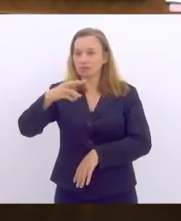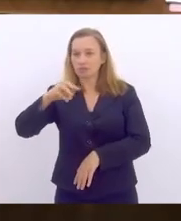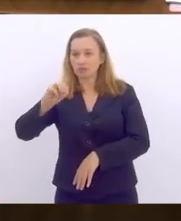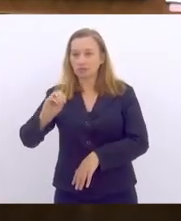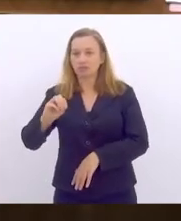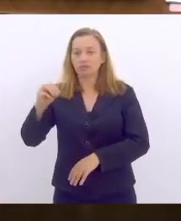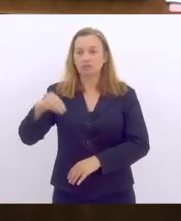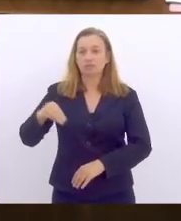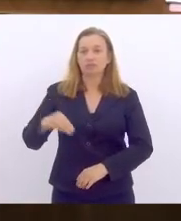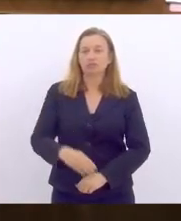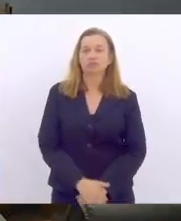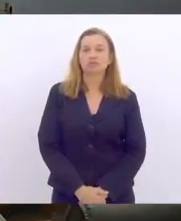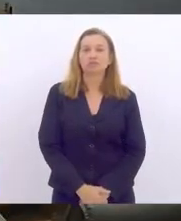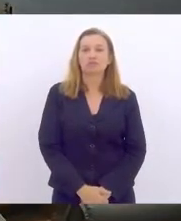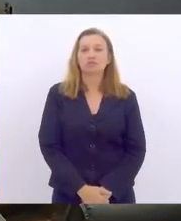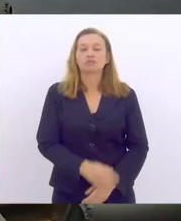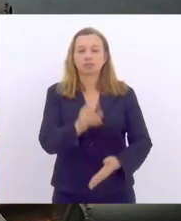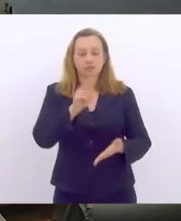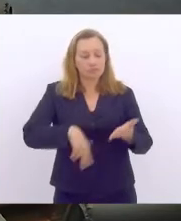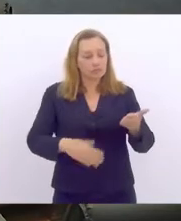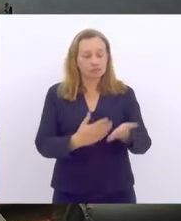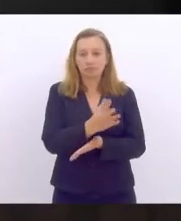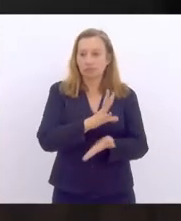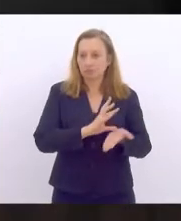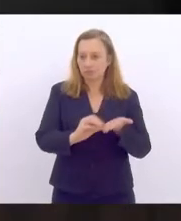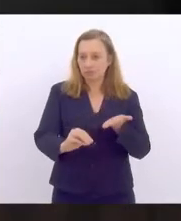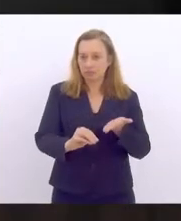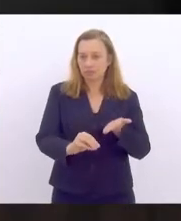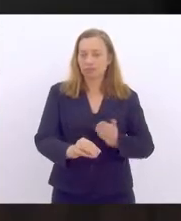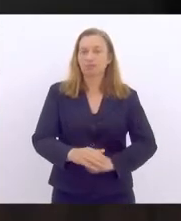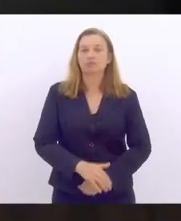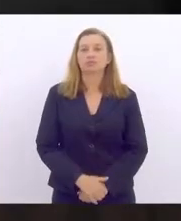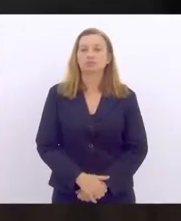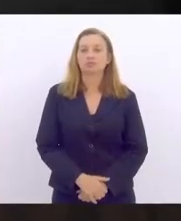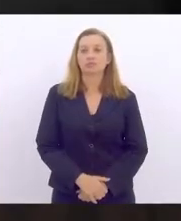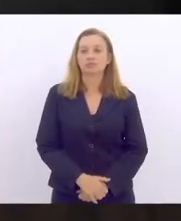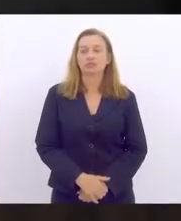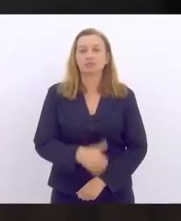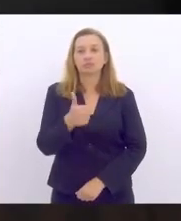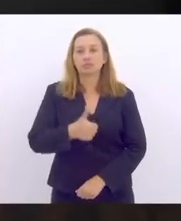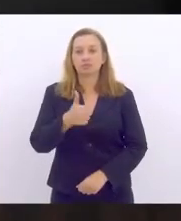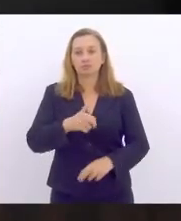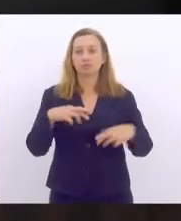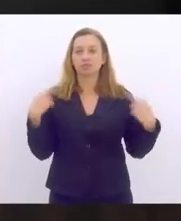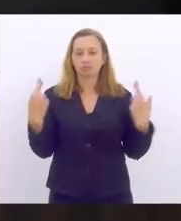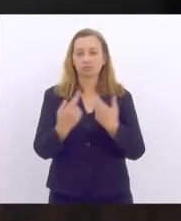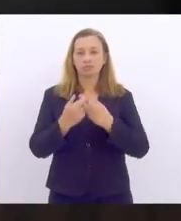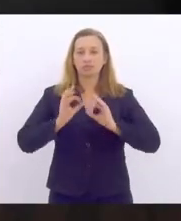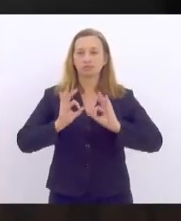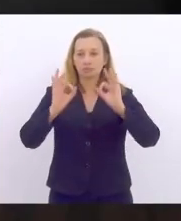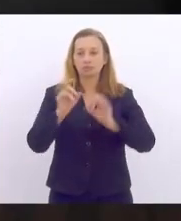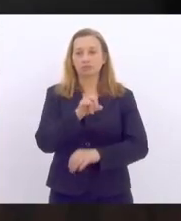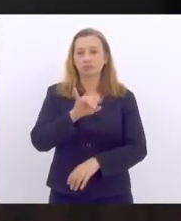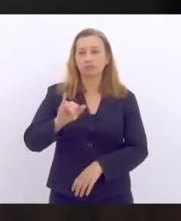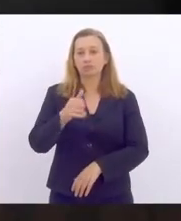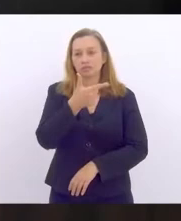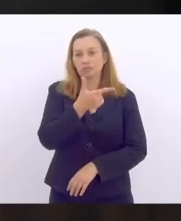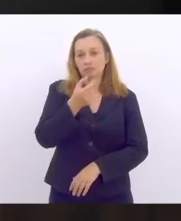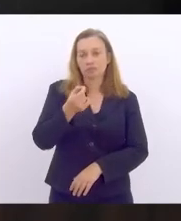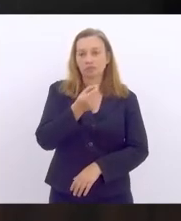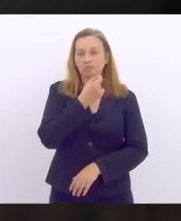minutos. Lida e aprovada a ata, passa-se à primeira sessão extraordinária do dia 20 de